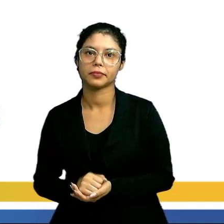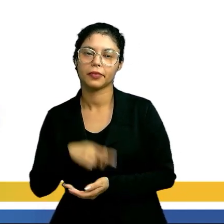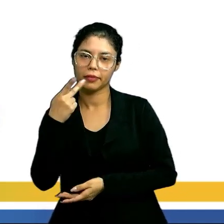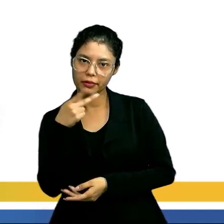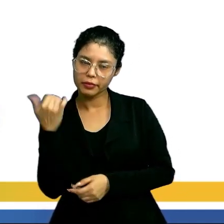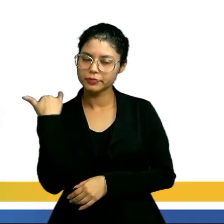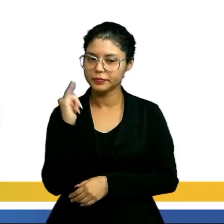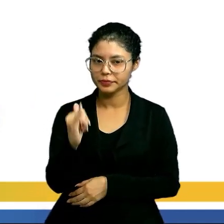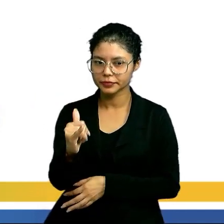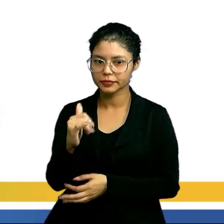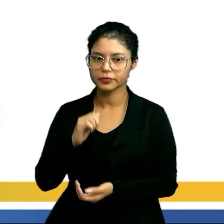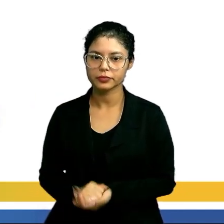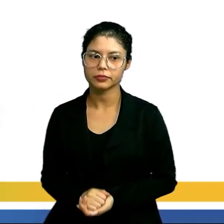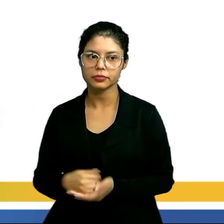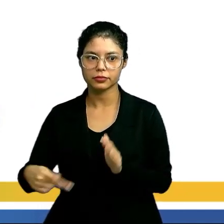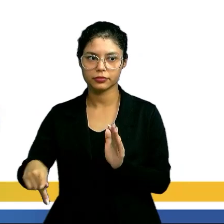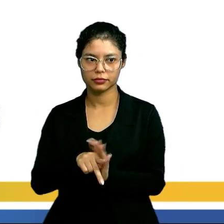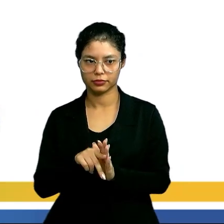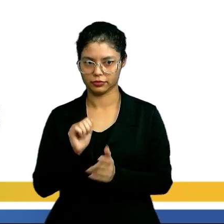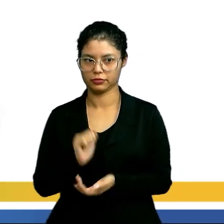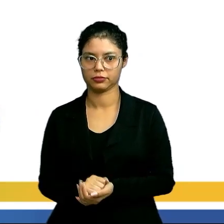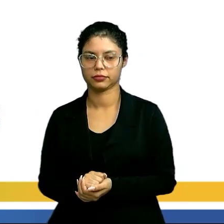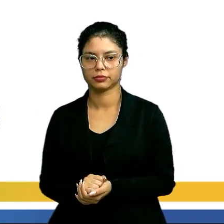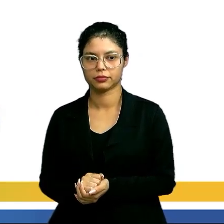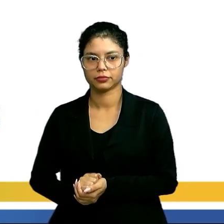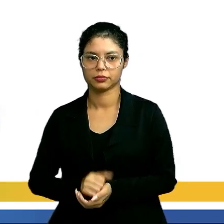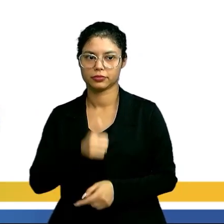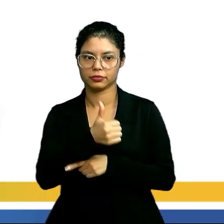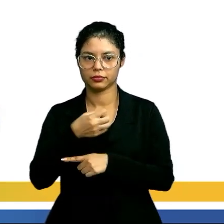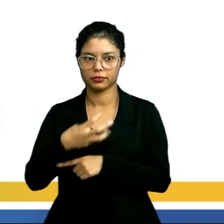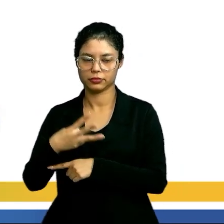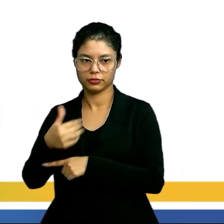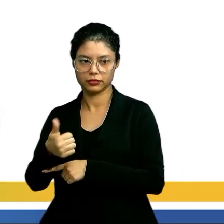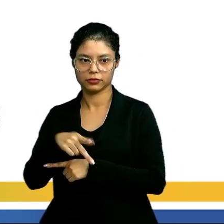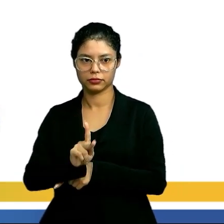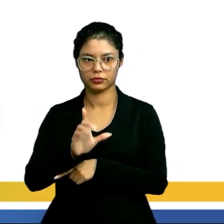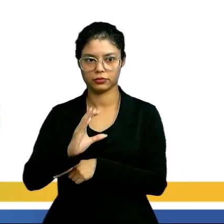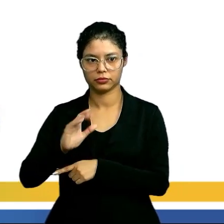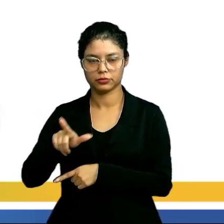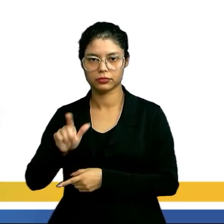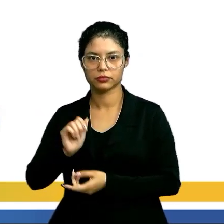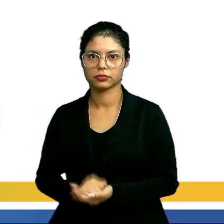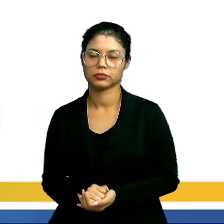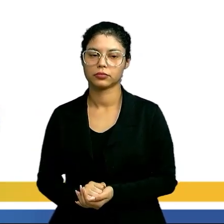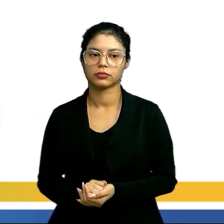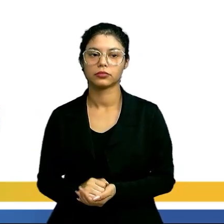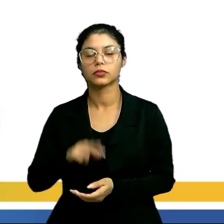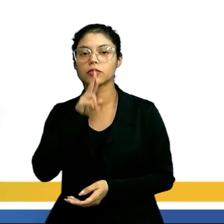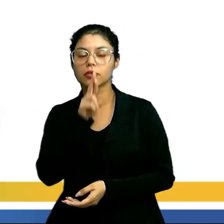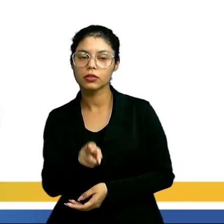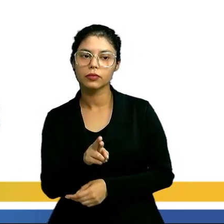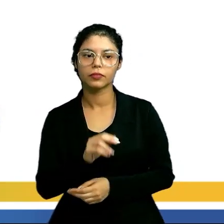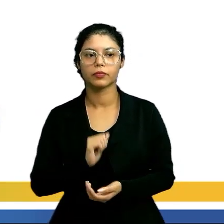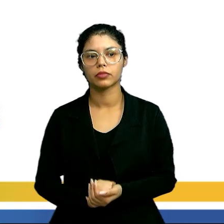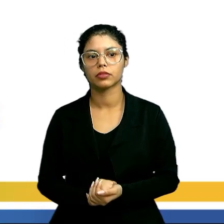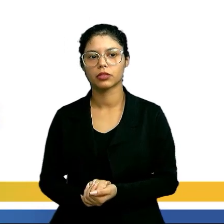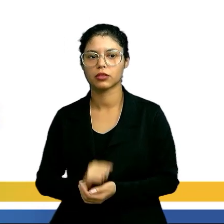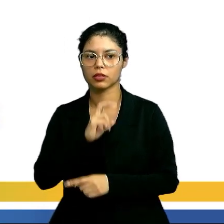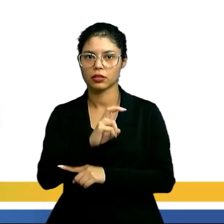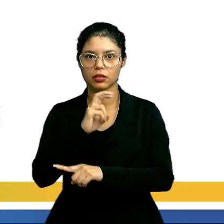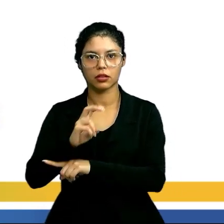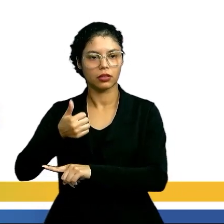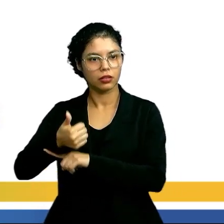força mecânica, ou seja, uma força que é dissipada, uma energia que é dissipada devido ao movimento que você está em queda livre. A